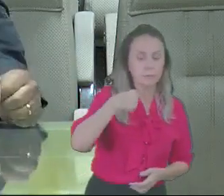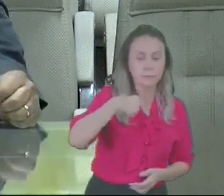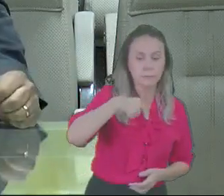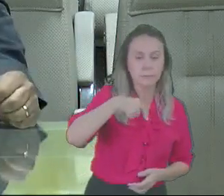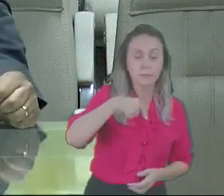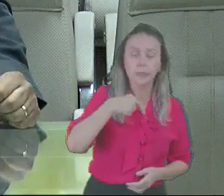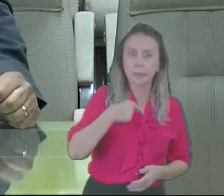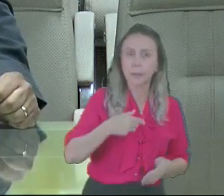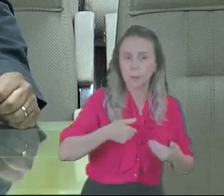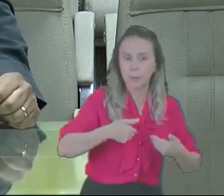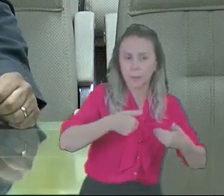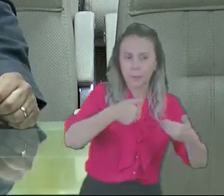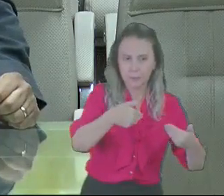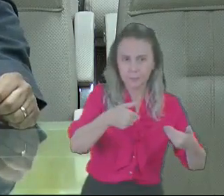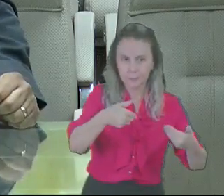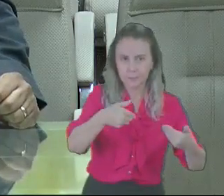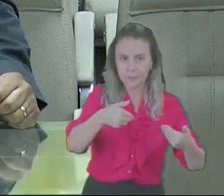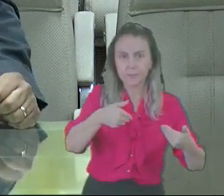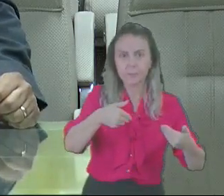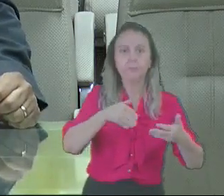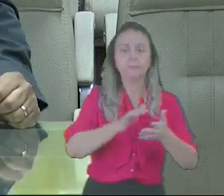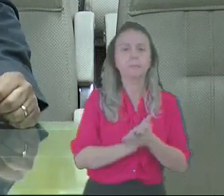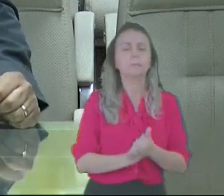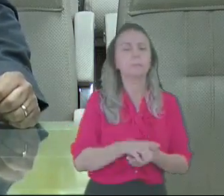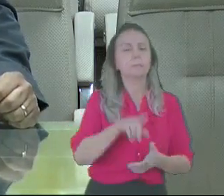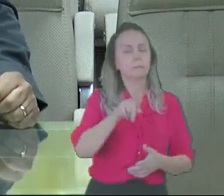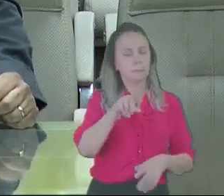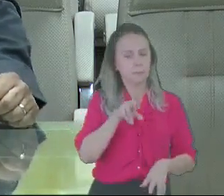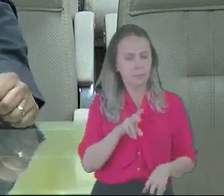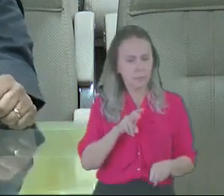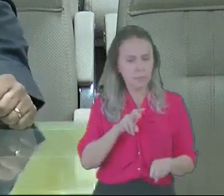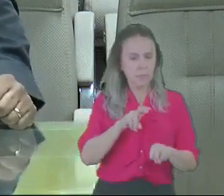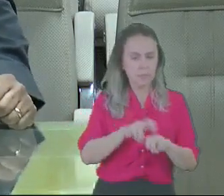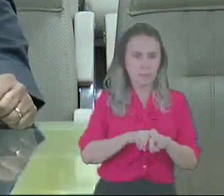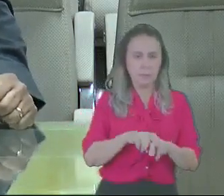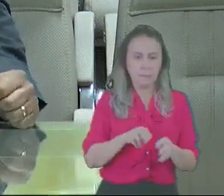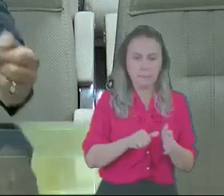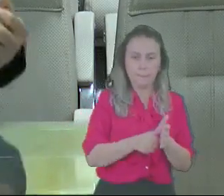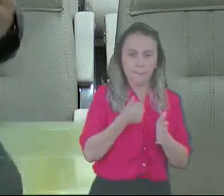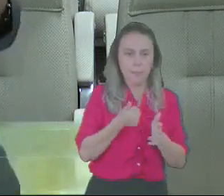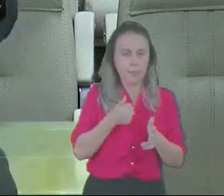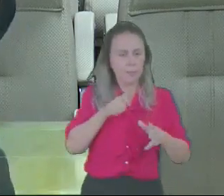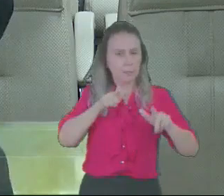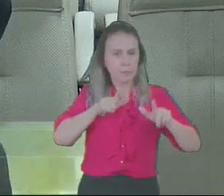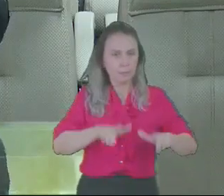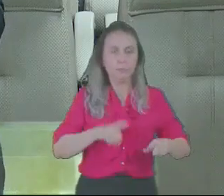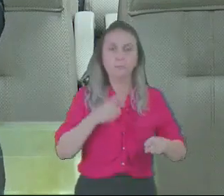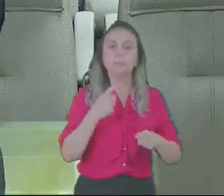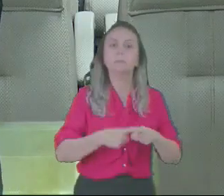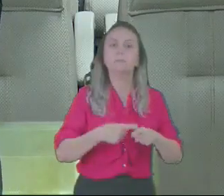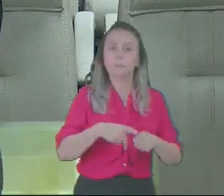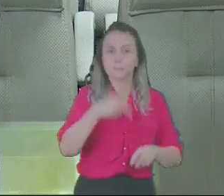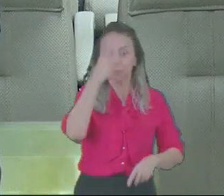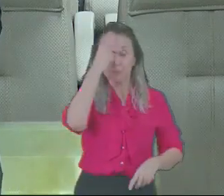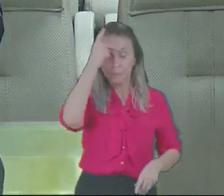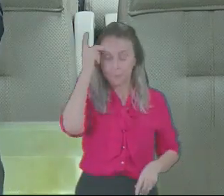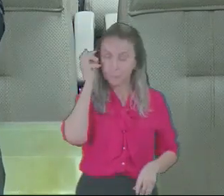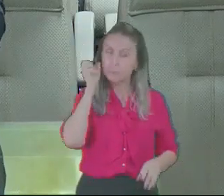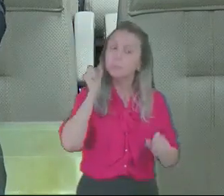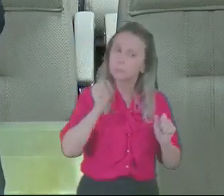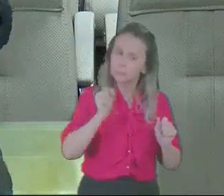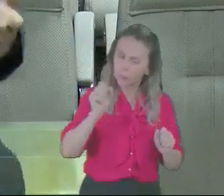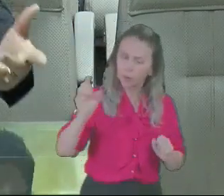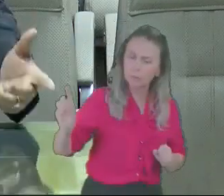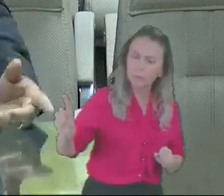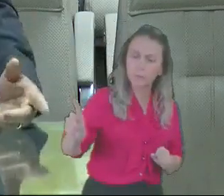convidados para um banquete não se assentem nos primeiros bancos porque alguém mais importante poderá chegar